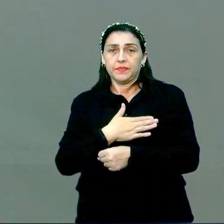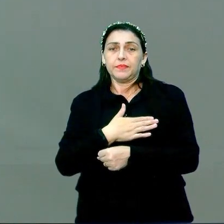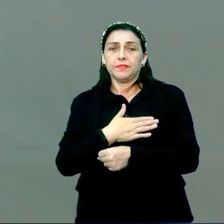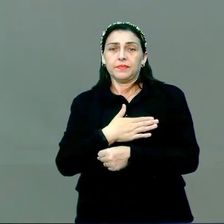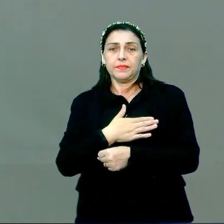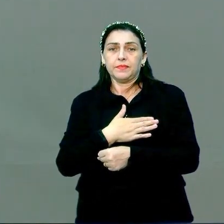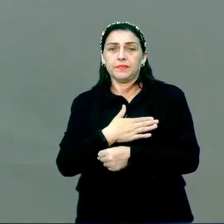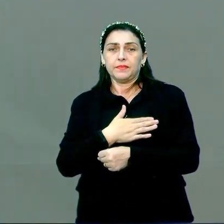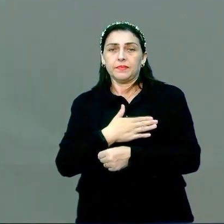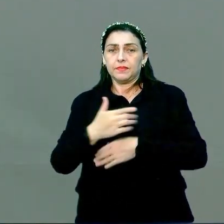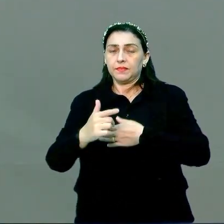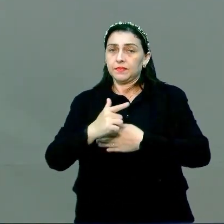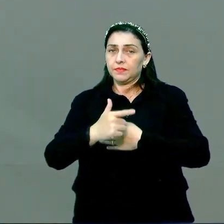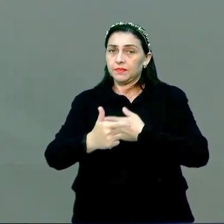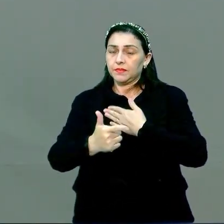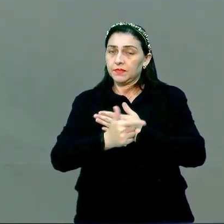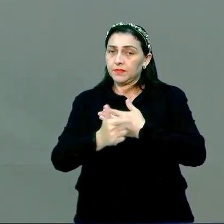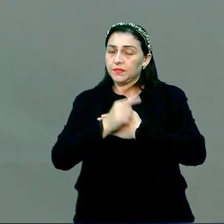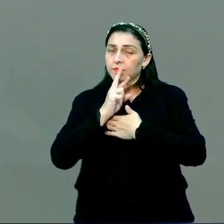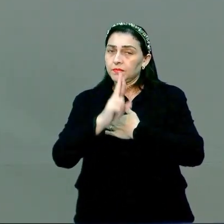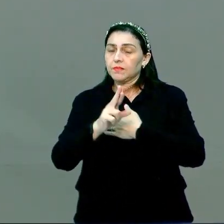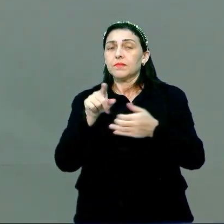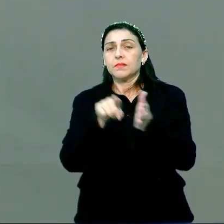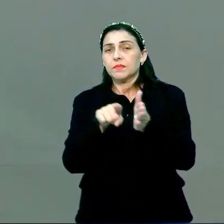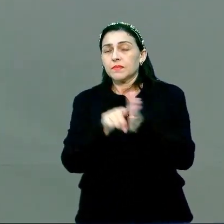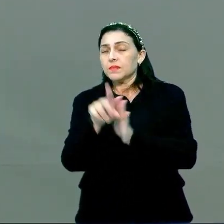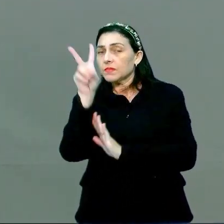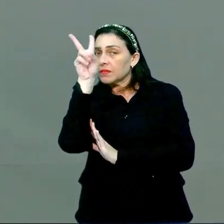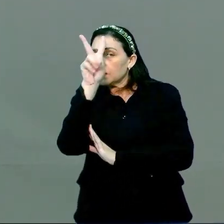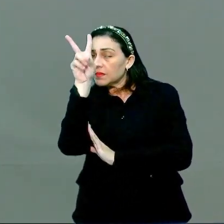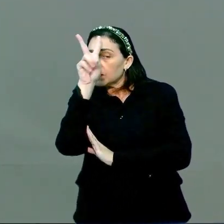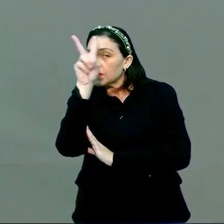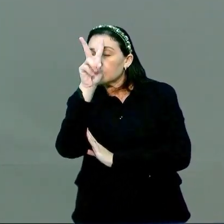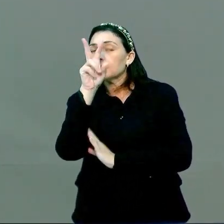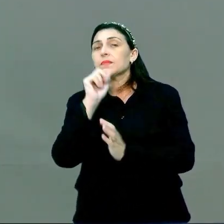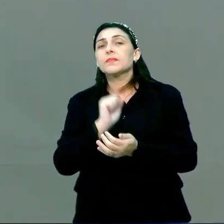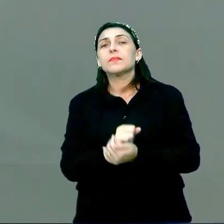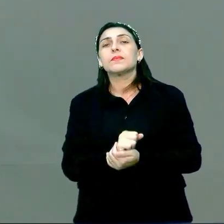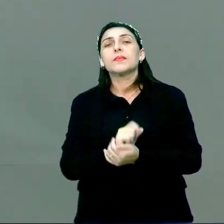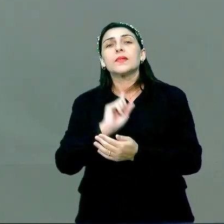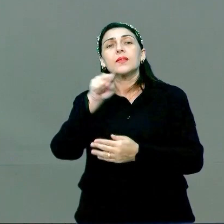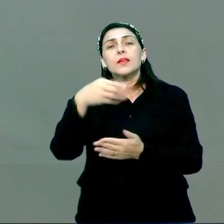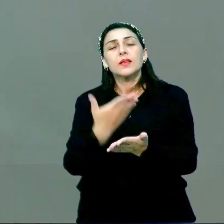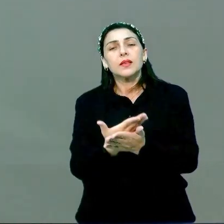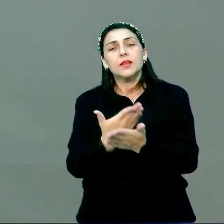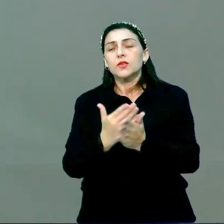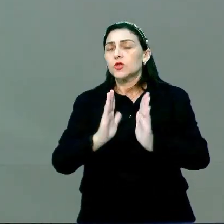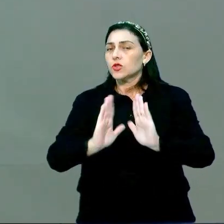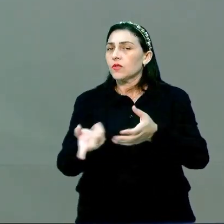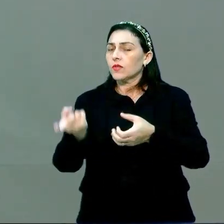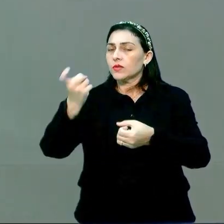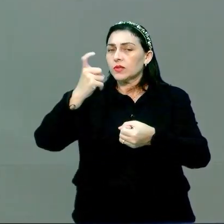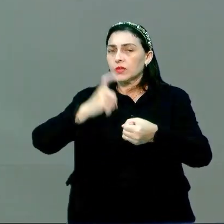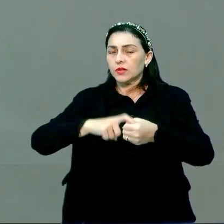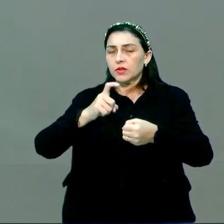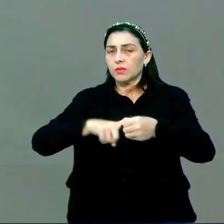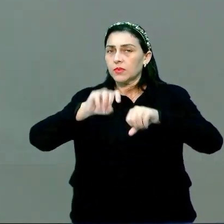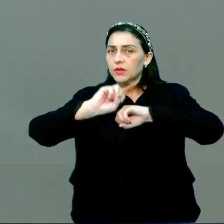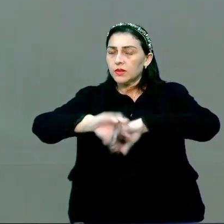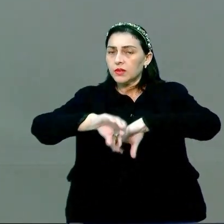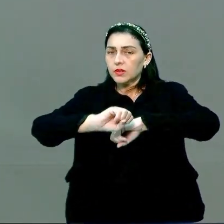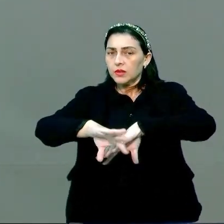de resolução de questões. Lembrando que, em relação às próximas aulas, nós já voltaremos a